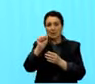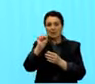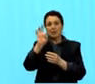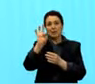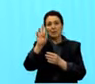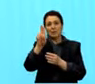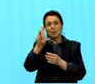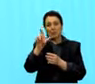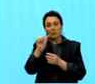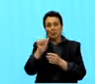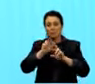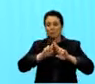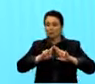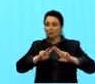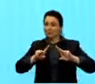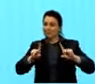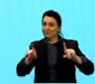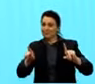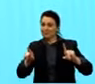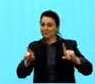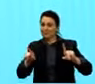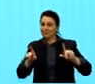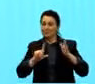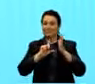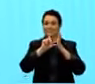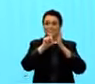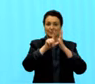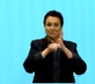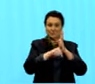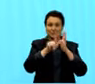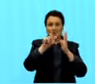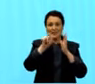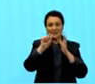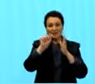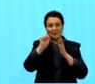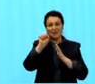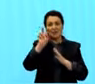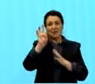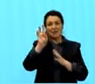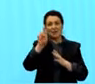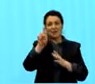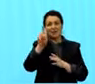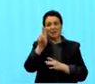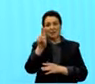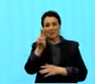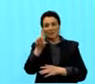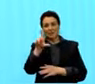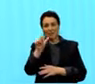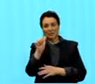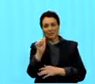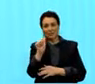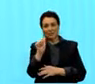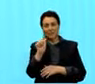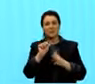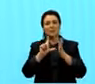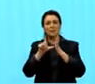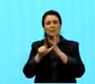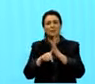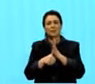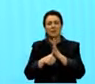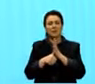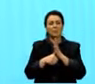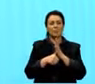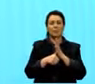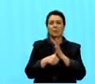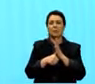se diferenciando aí para a gástrula. Aqui nós podemos ver em laranja,